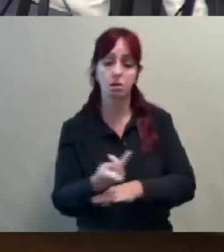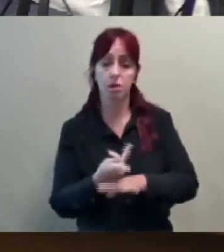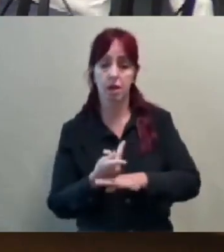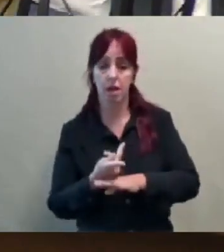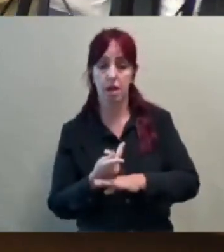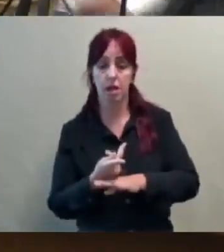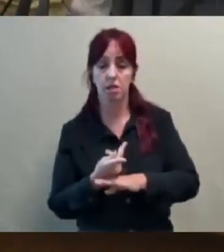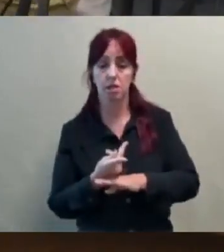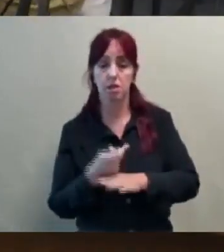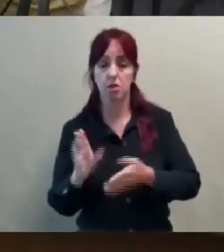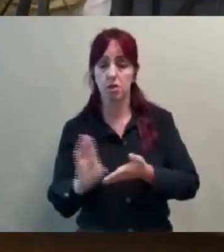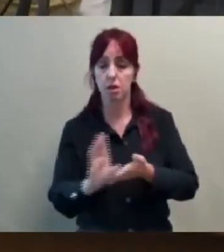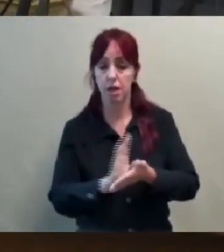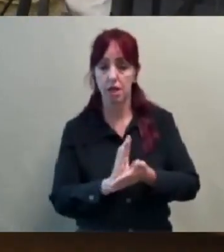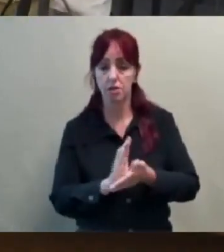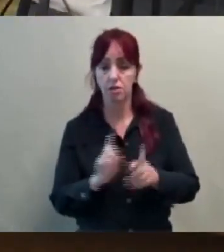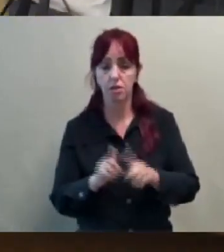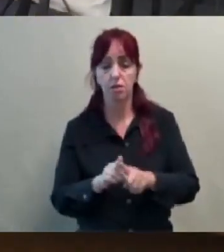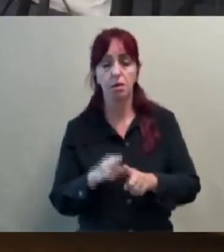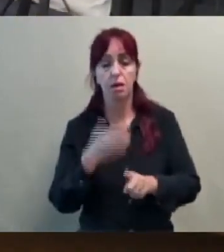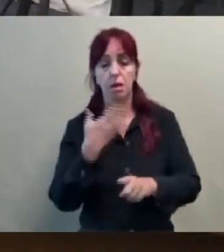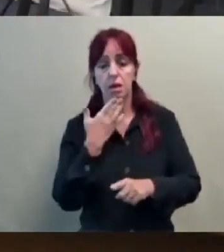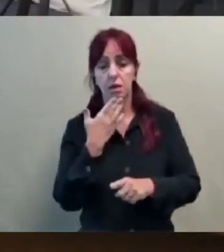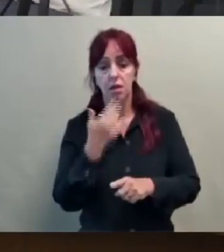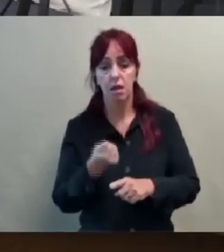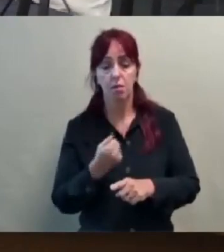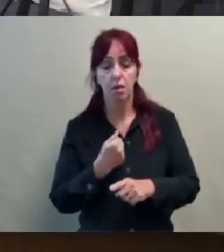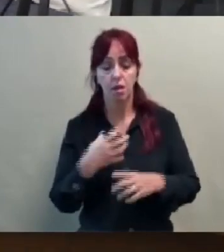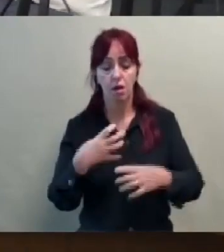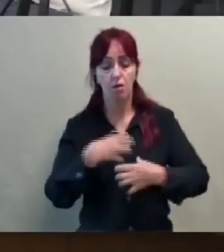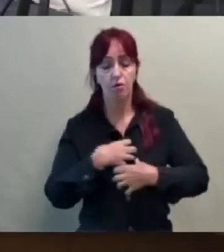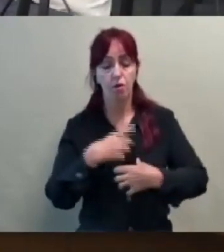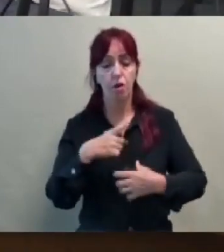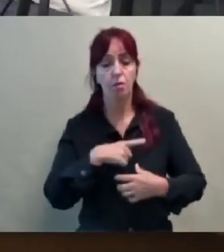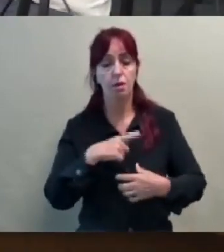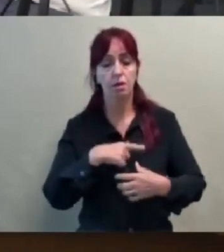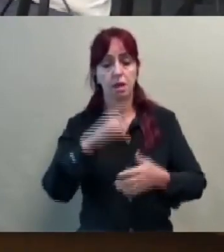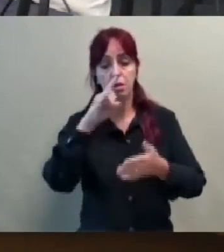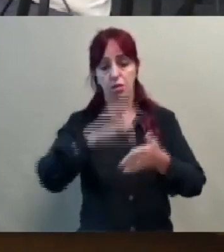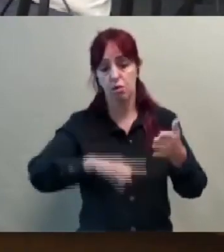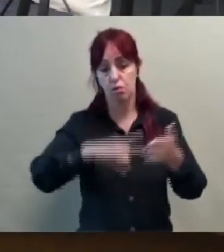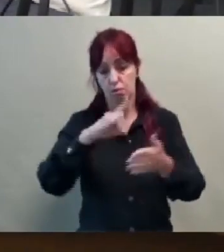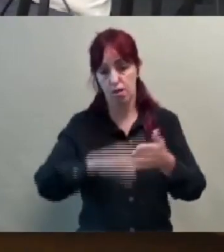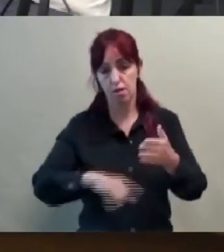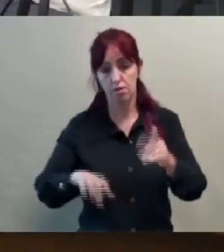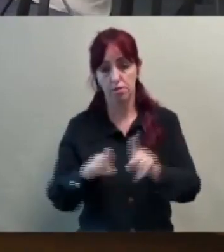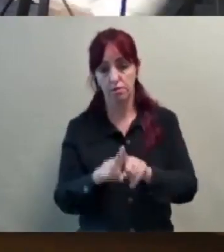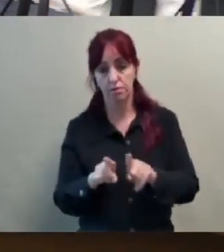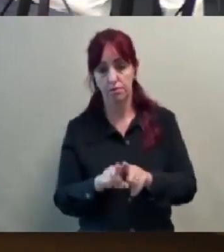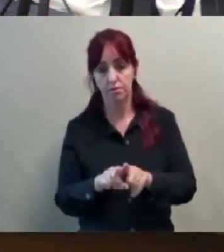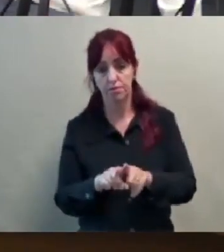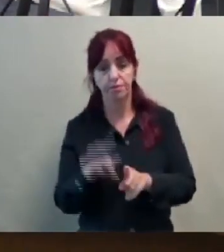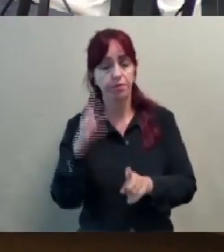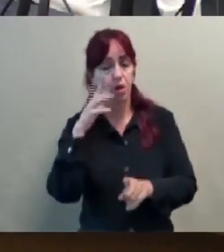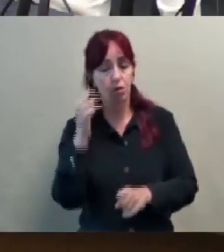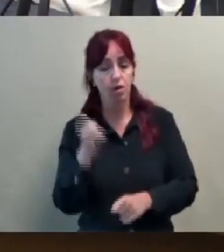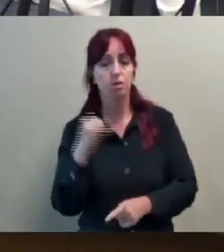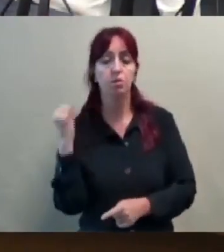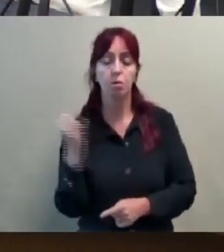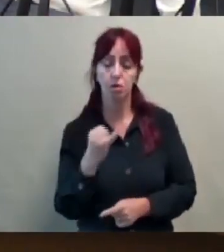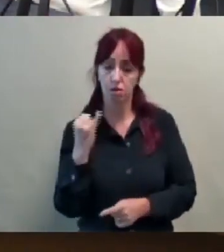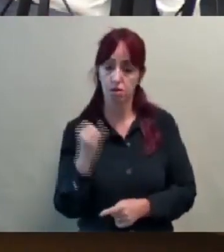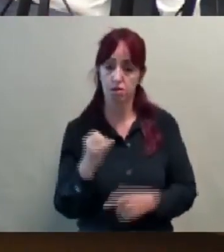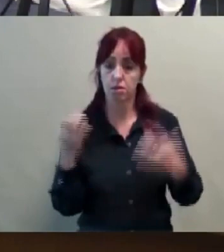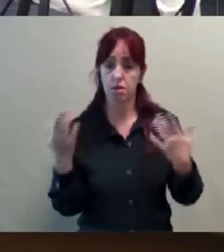tocar da melhor forma, tendo suas certidões negativas e assim sucessivamente. Então, eu acho isso muito importante.